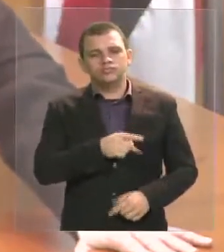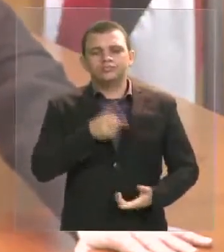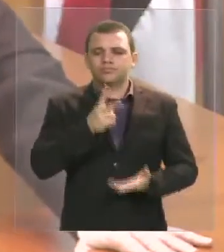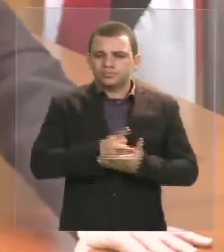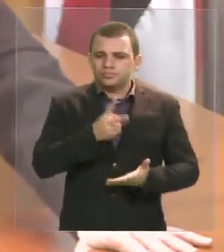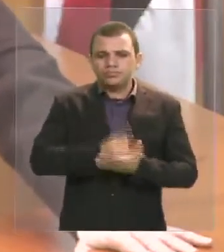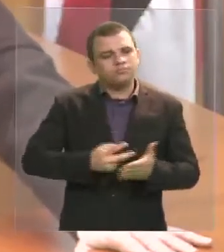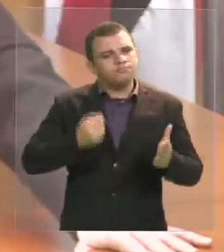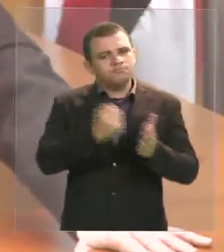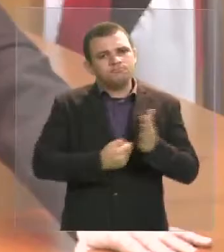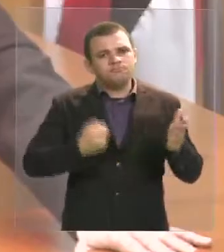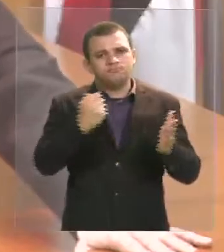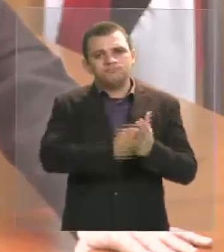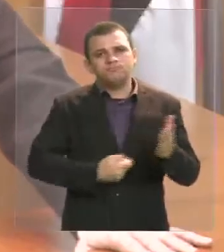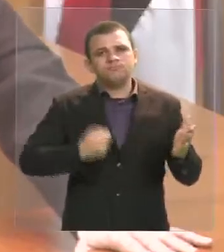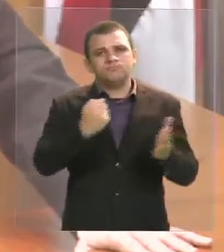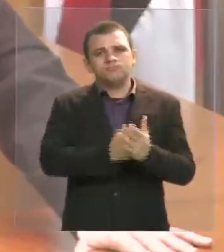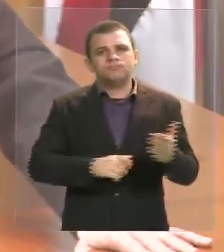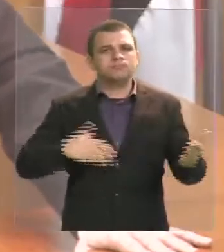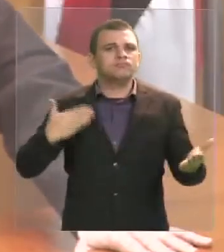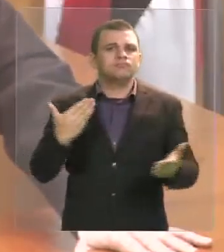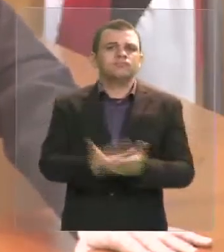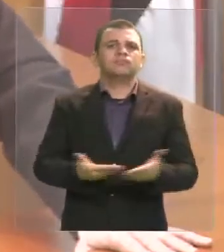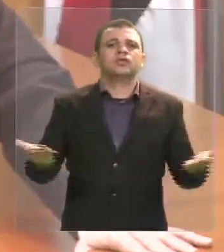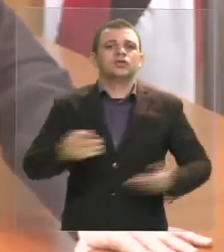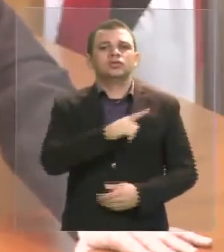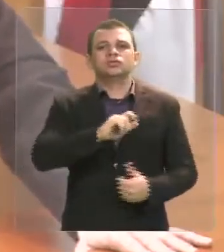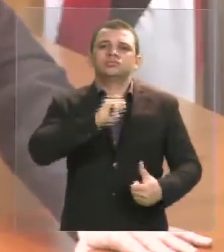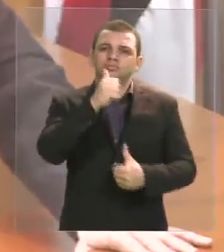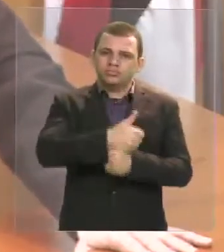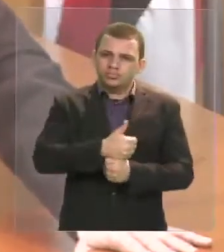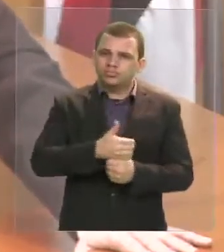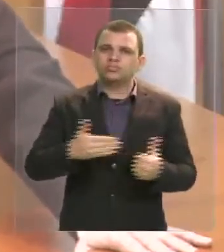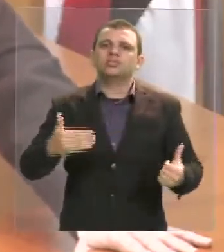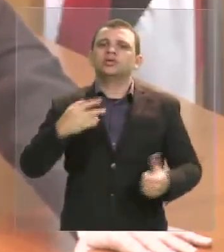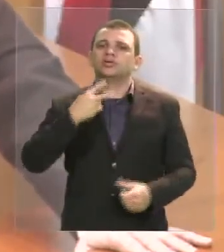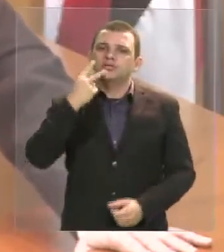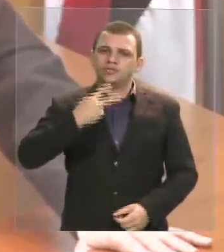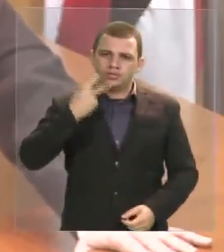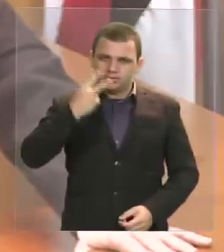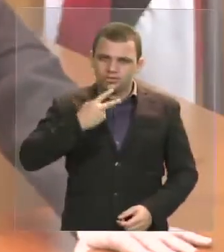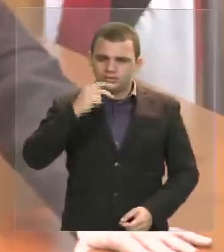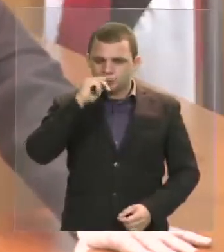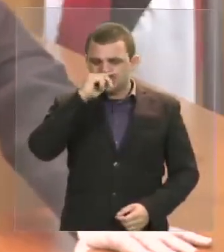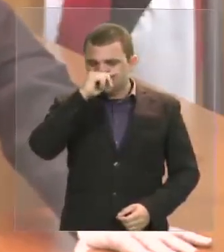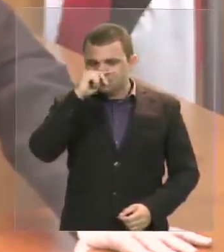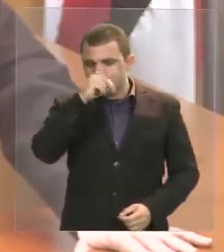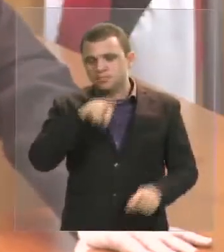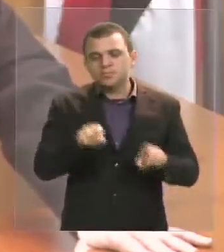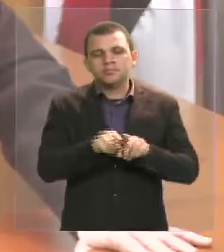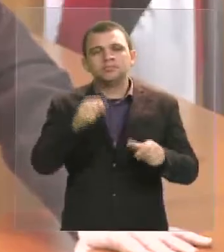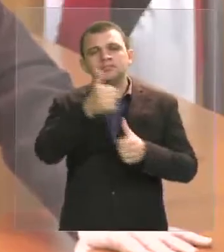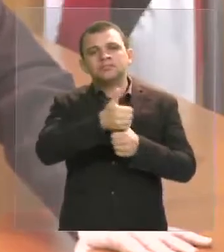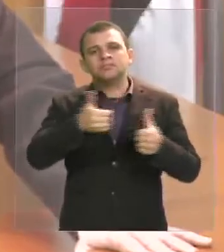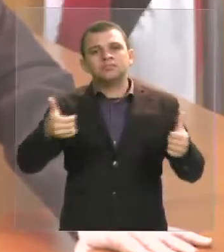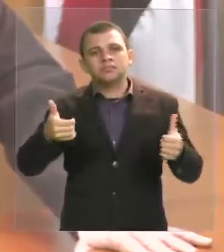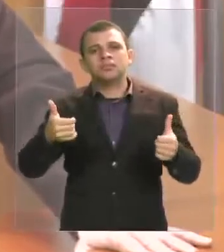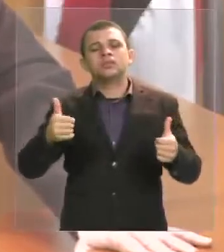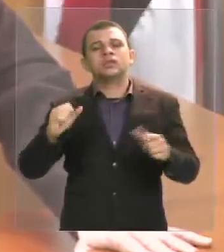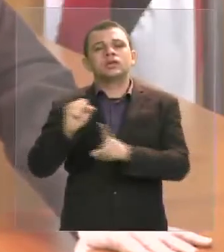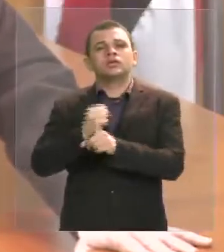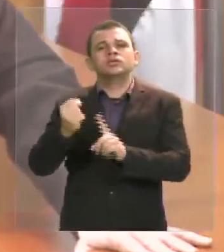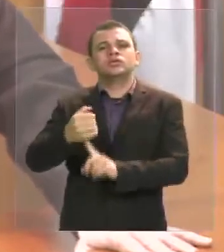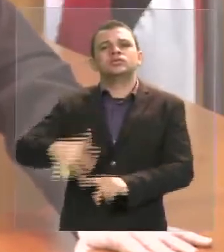dia de hoje com um mandato de vereador, um mandato que a sociedade de